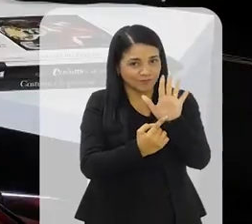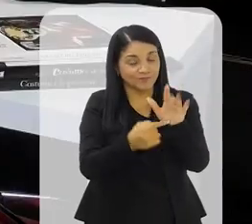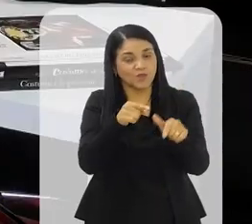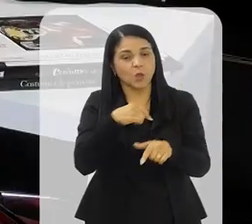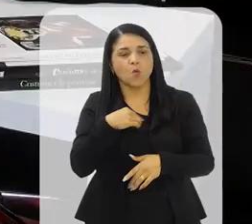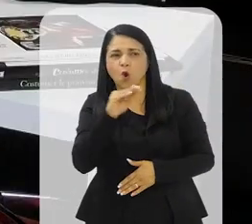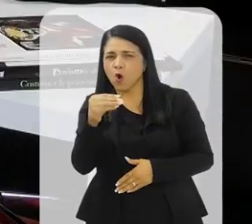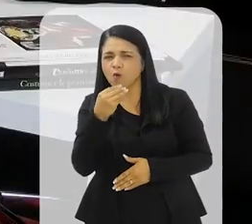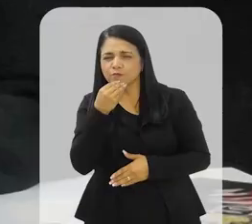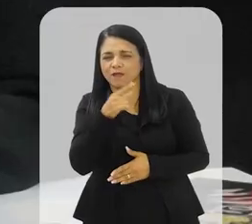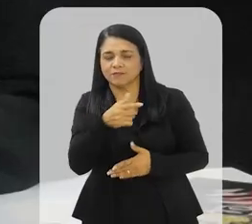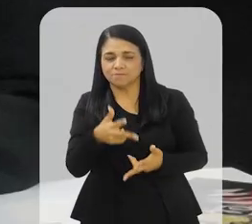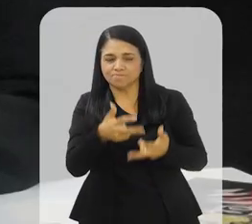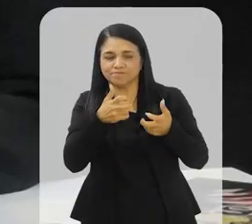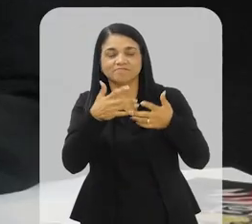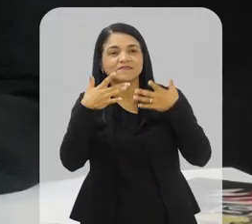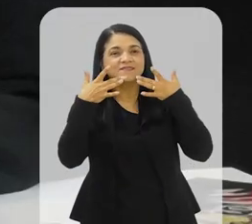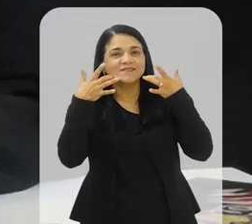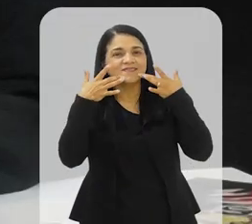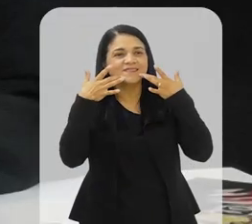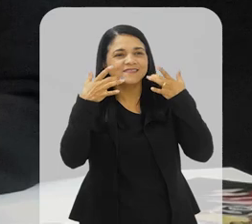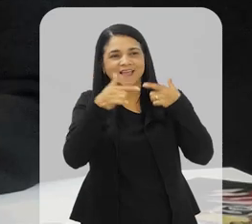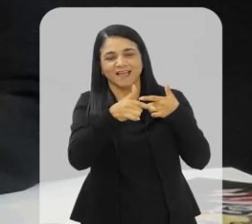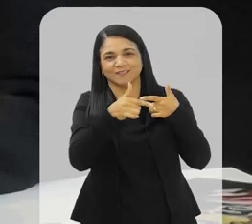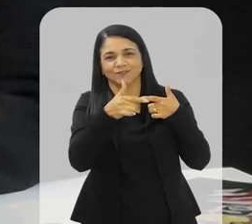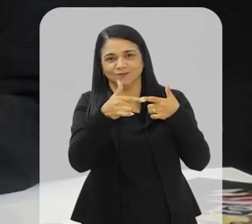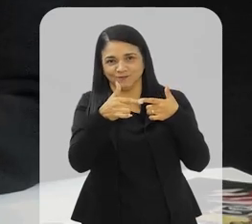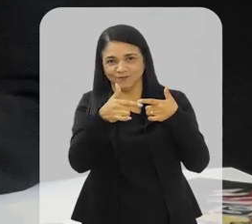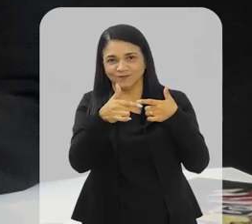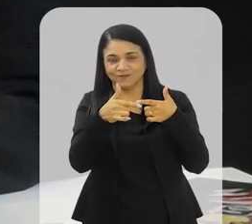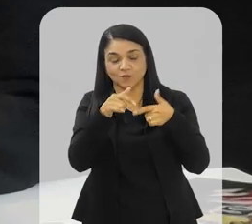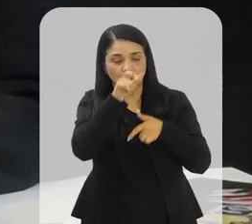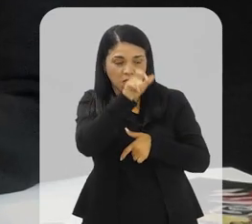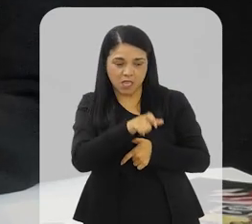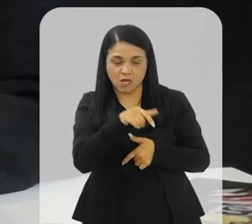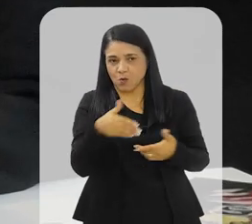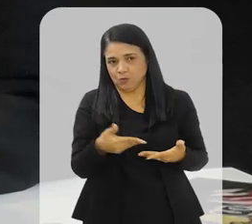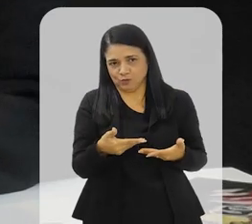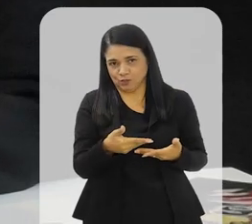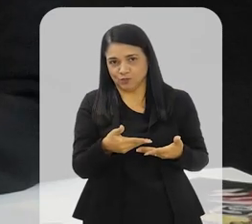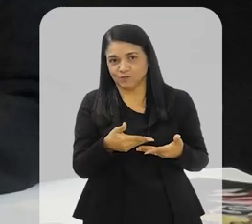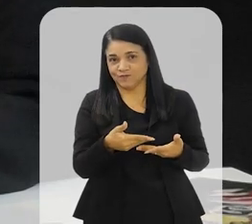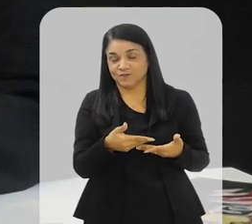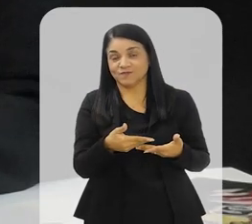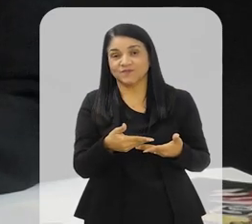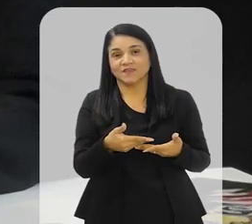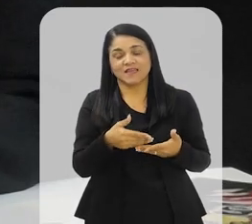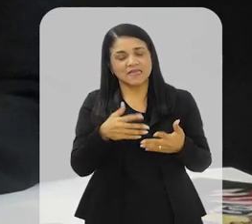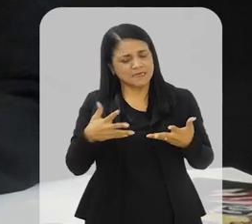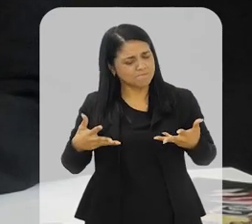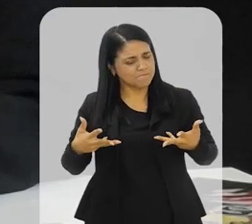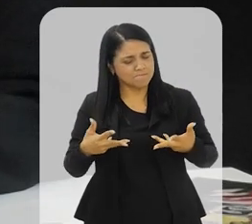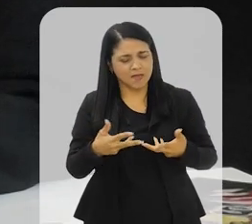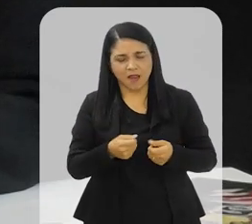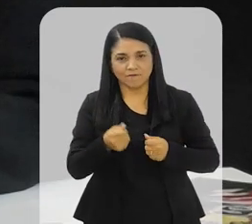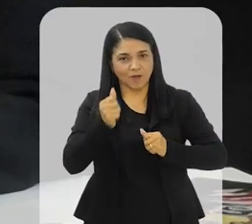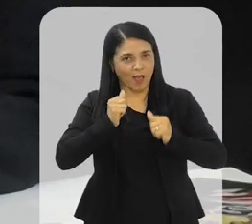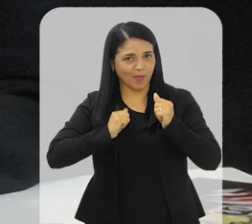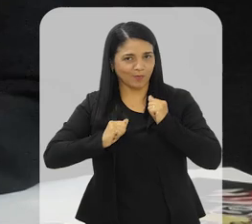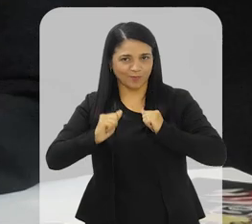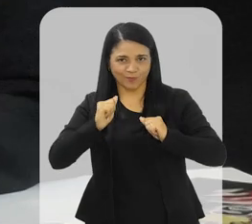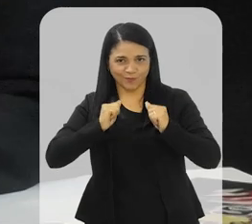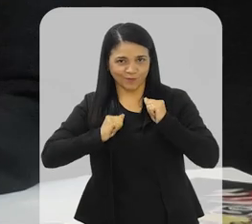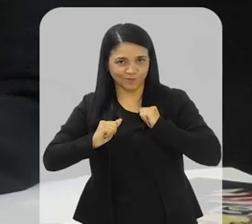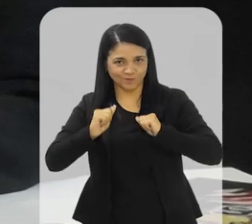tive oportunidade de ver o Maro atuando e não por ele estar aqui Evidente mas um excelente